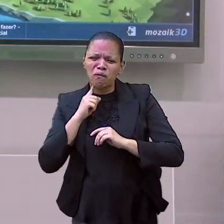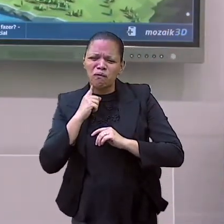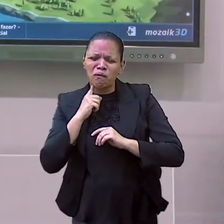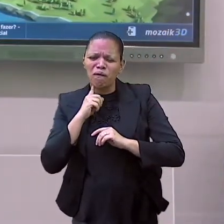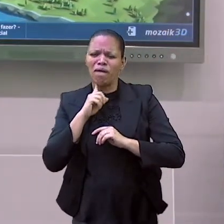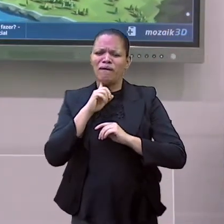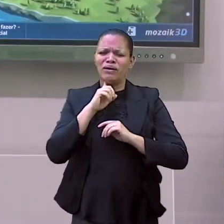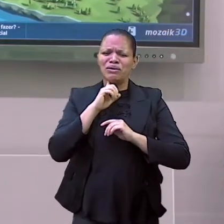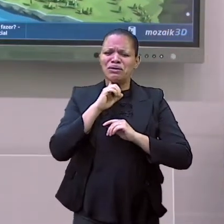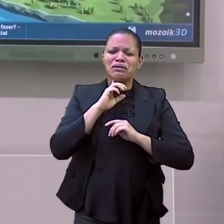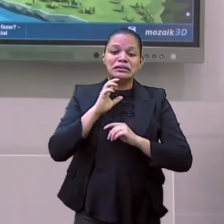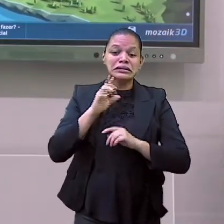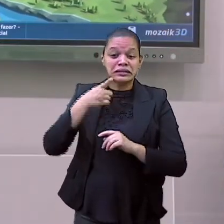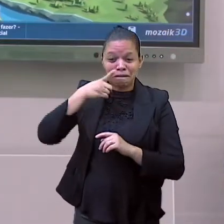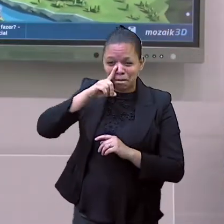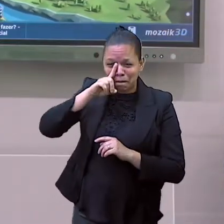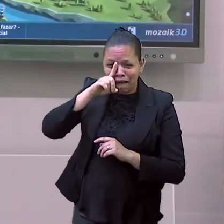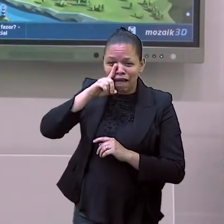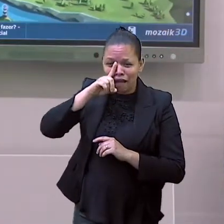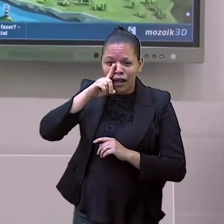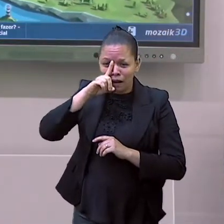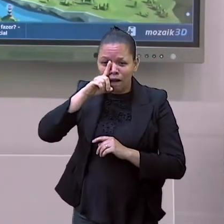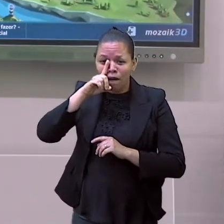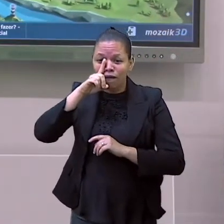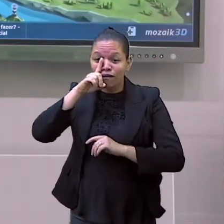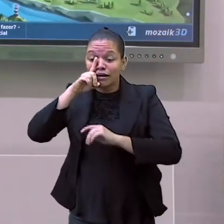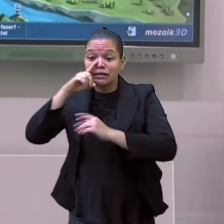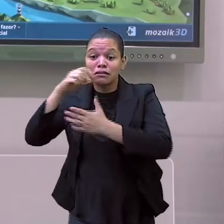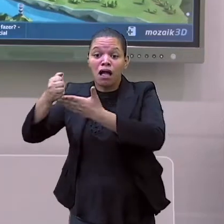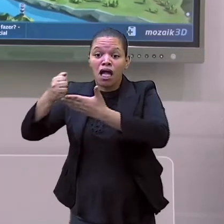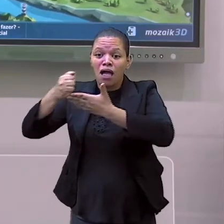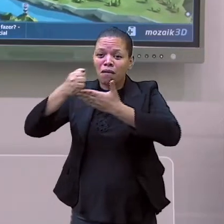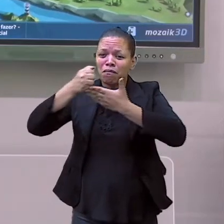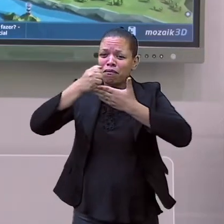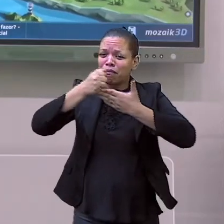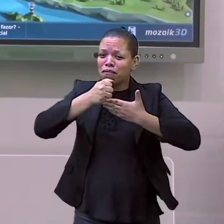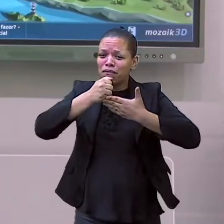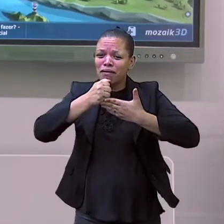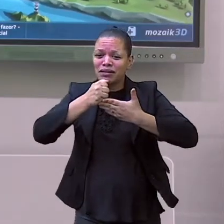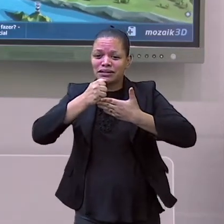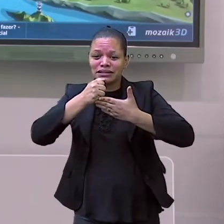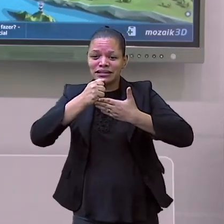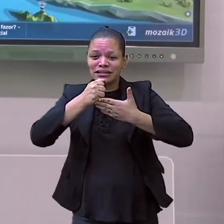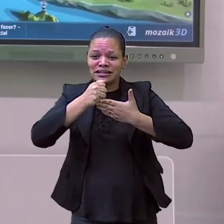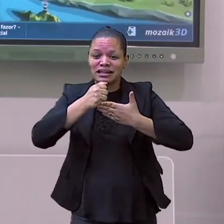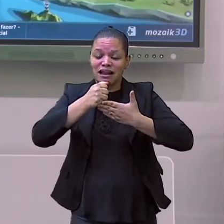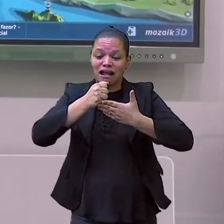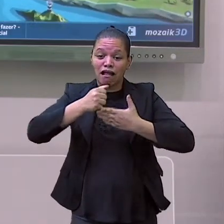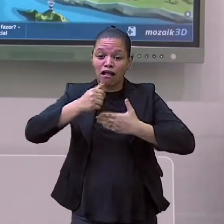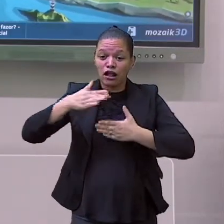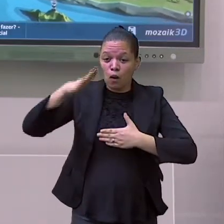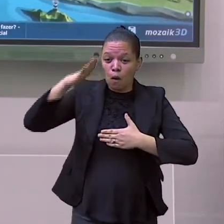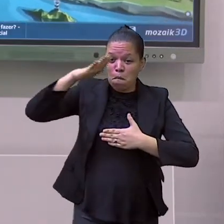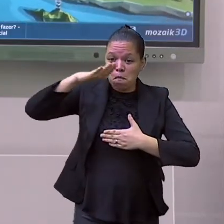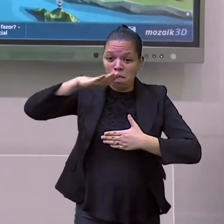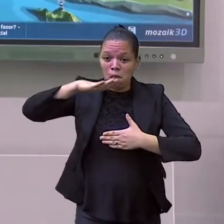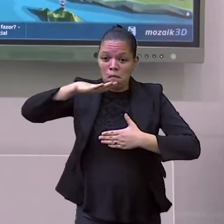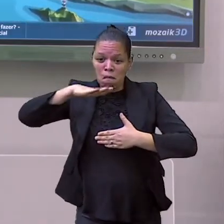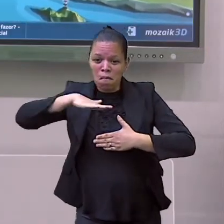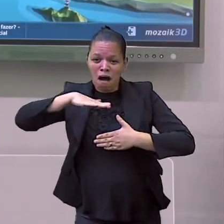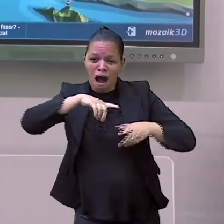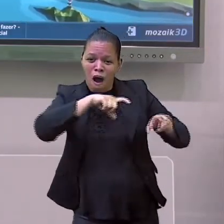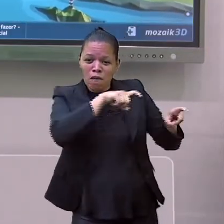ela faz o quê? Ela traz um malefício muito grande para a agricultura. Uma vez